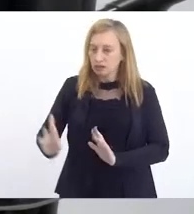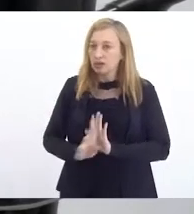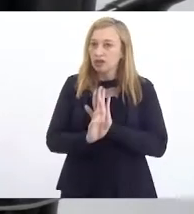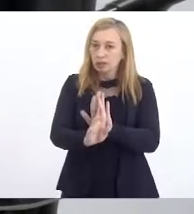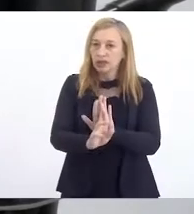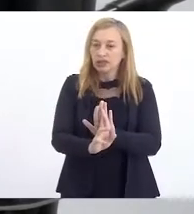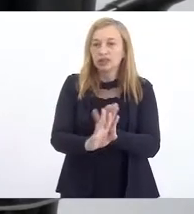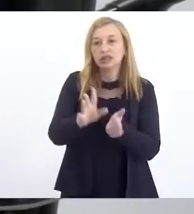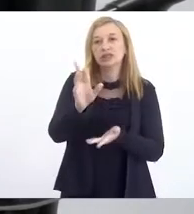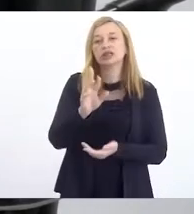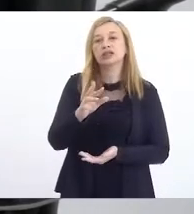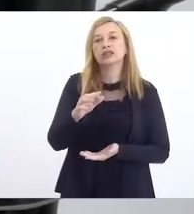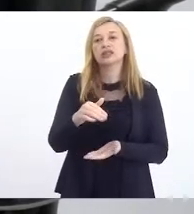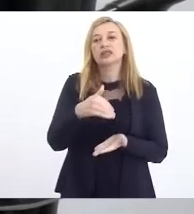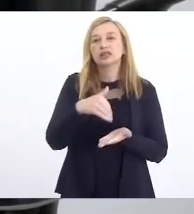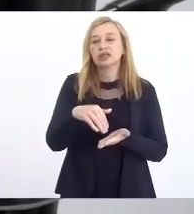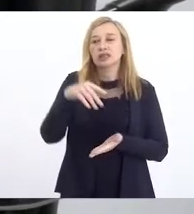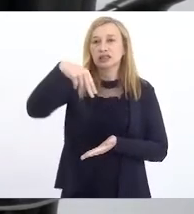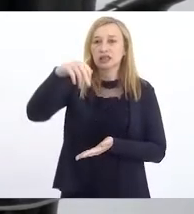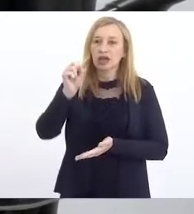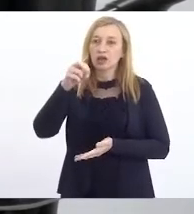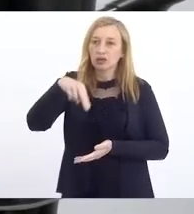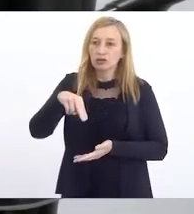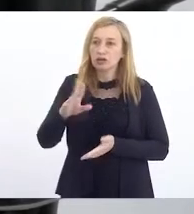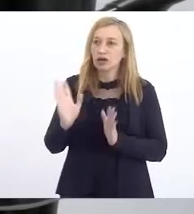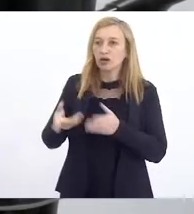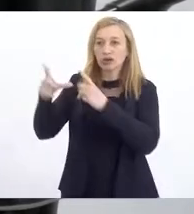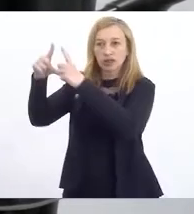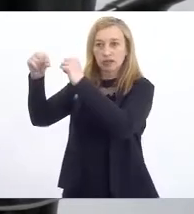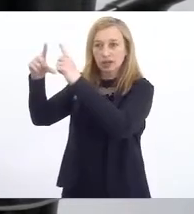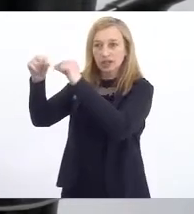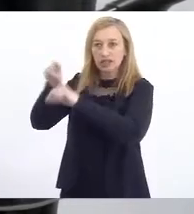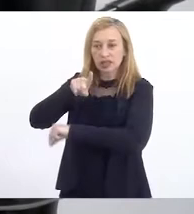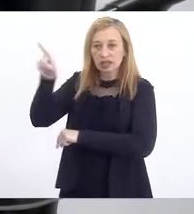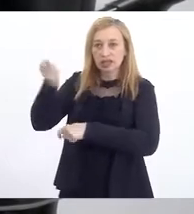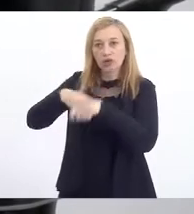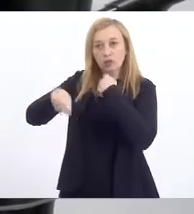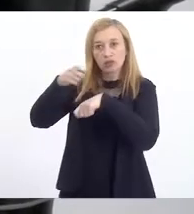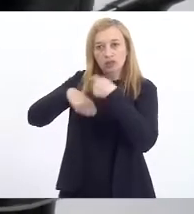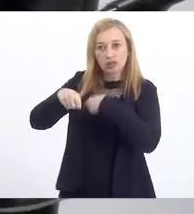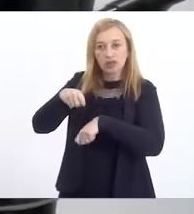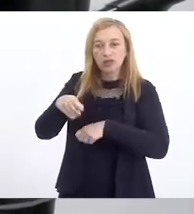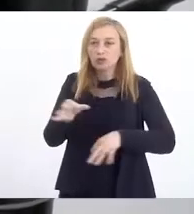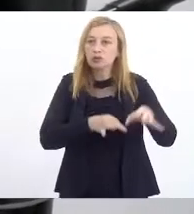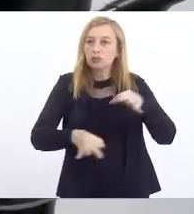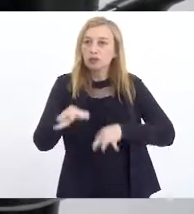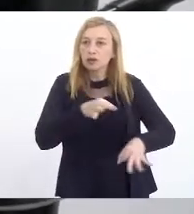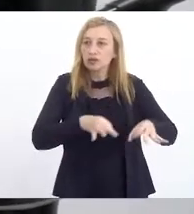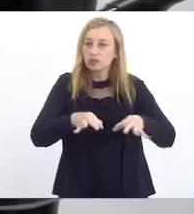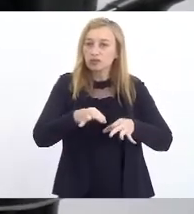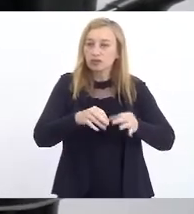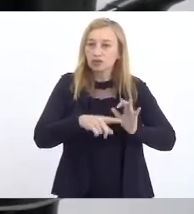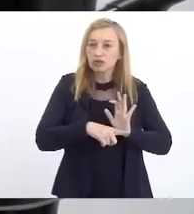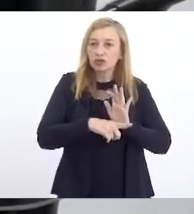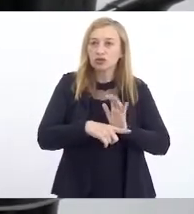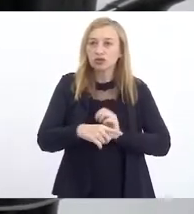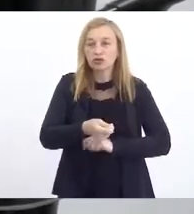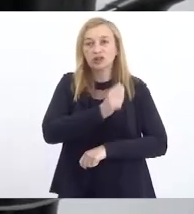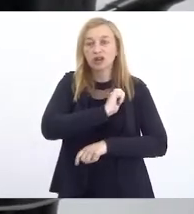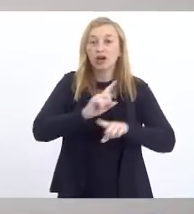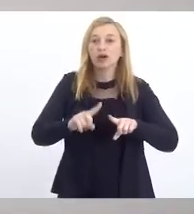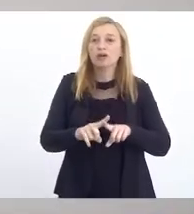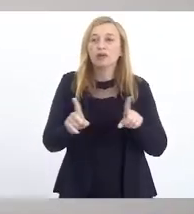então, o secretário Nelson Rocha, que, nesse momento, está em Brasília, lá nas negociações do plano de recuperação. Mas,